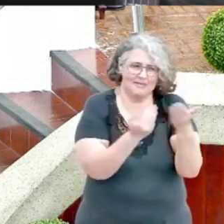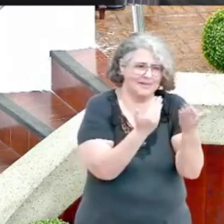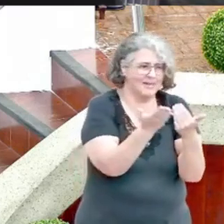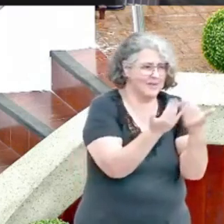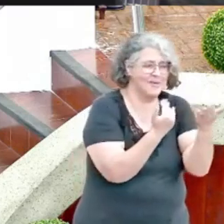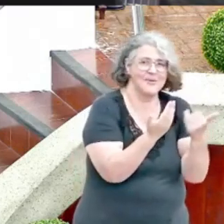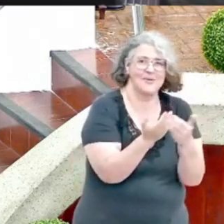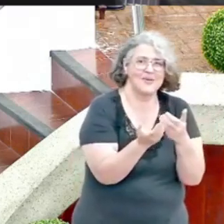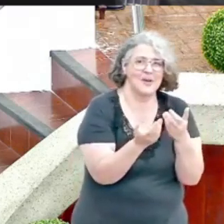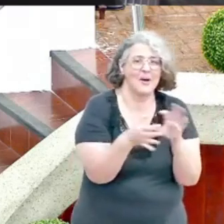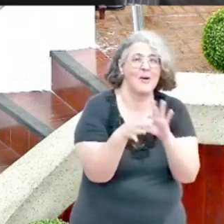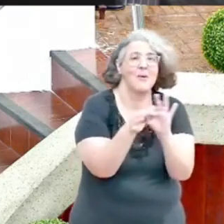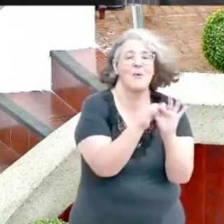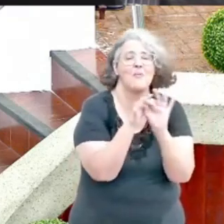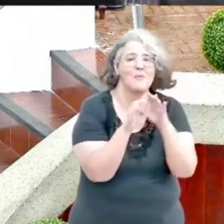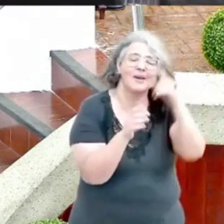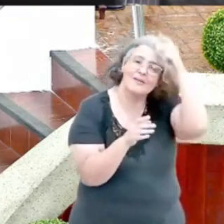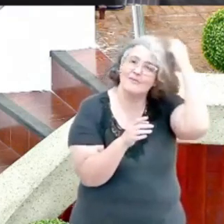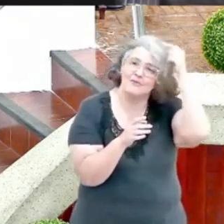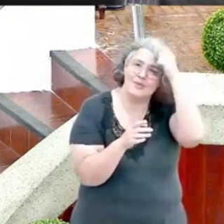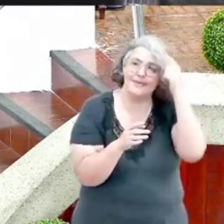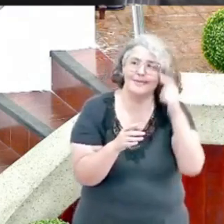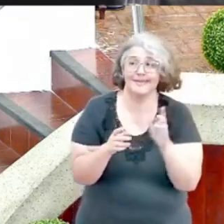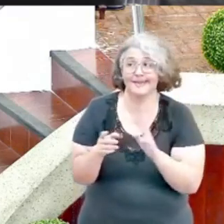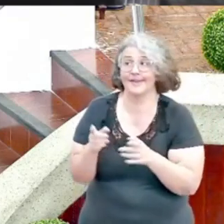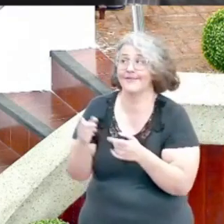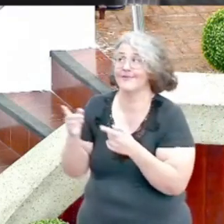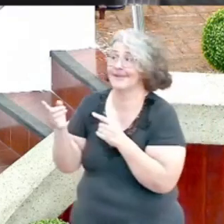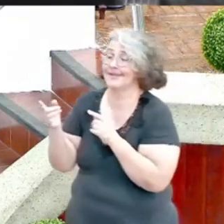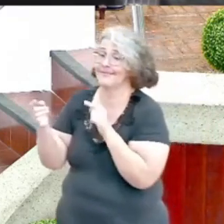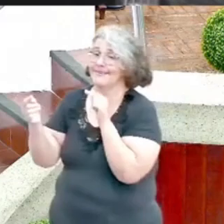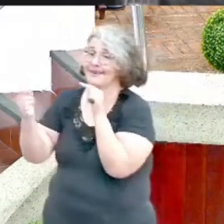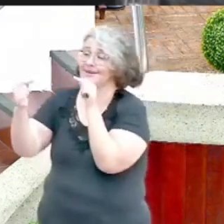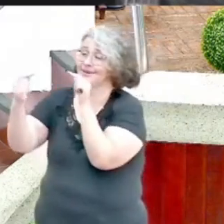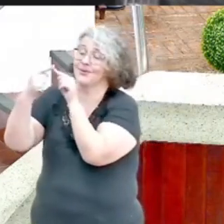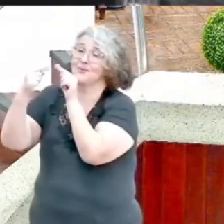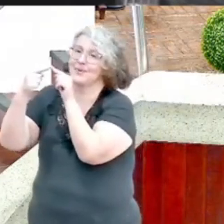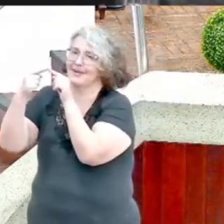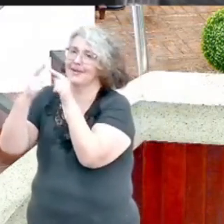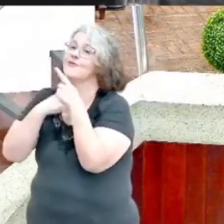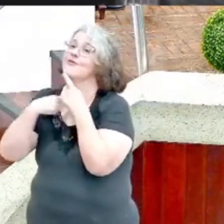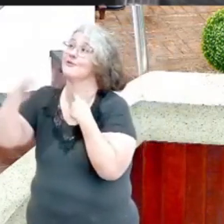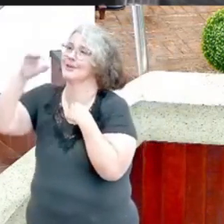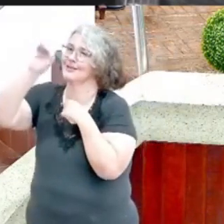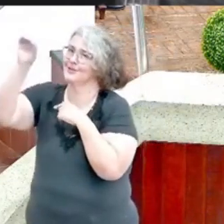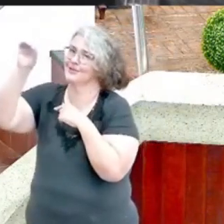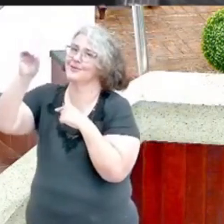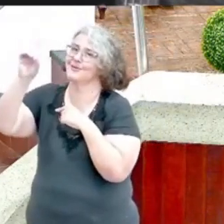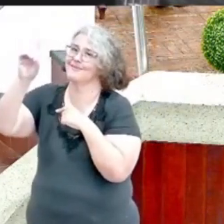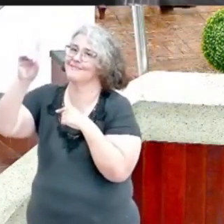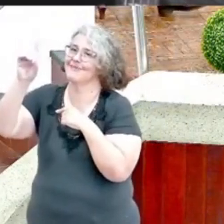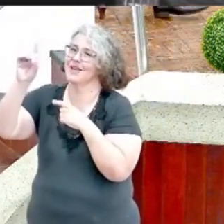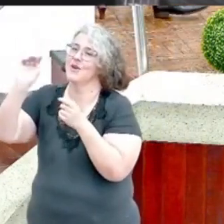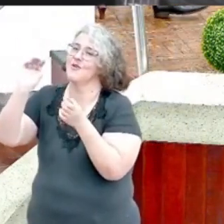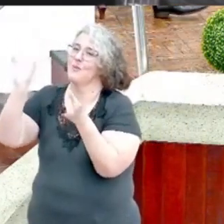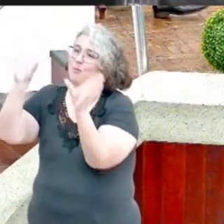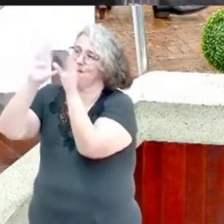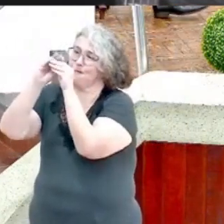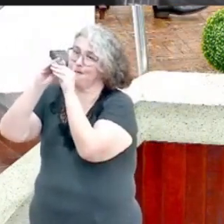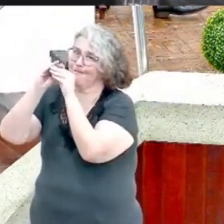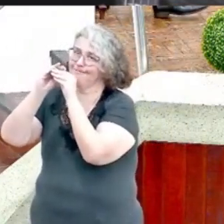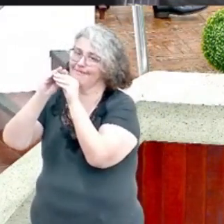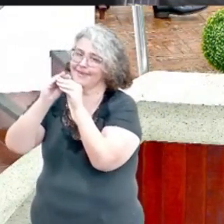A sua mente opera mais de acordo com o reino das trevas do que com o reino da luz. As